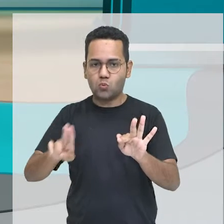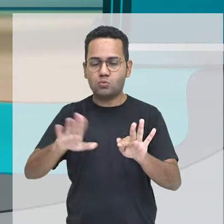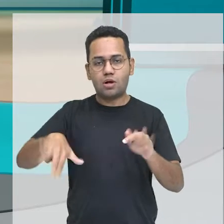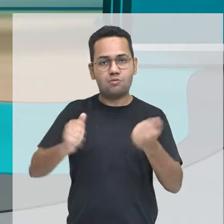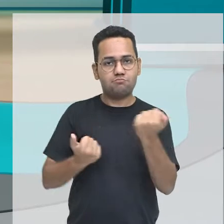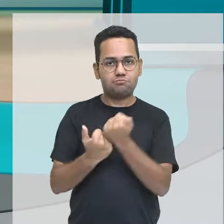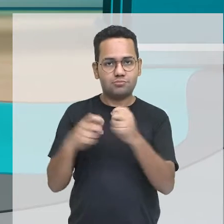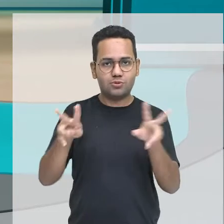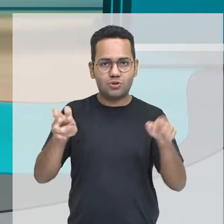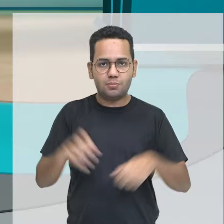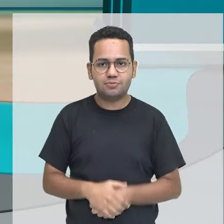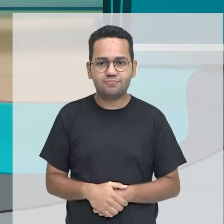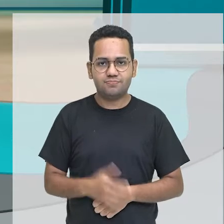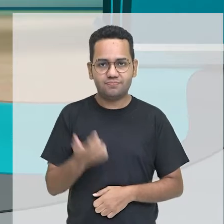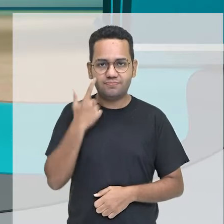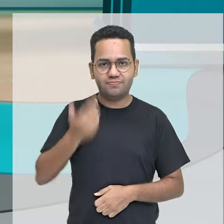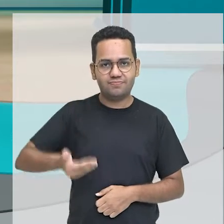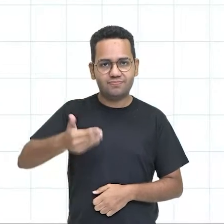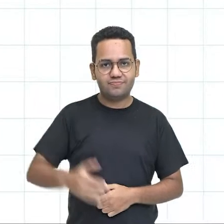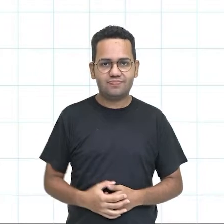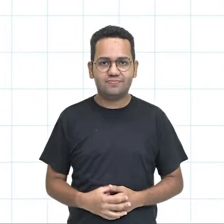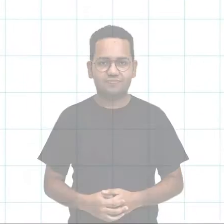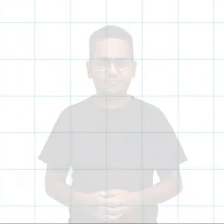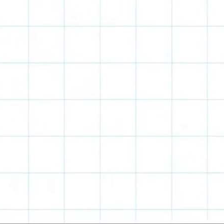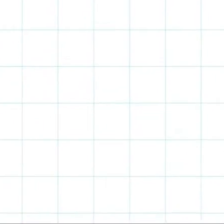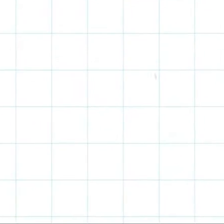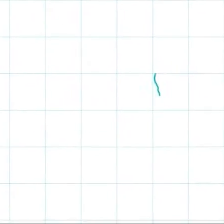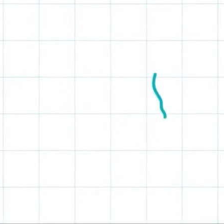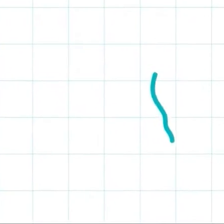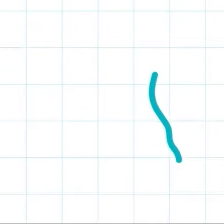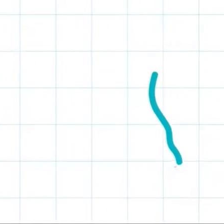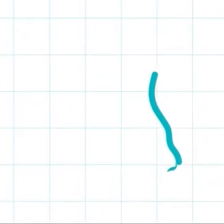modais. Vamos iniciar nossa aula de hoje?